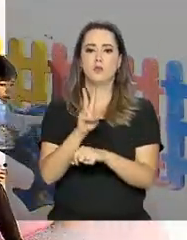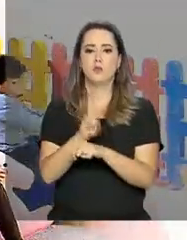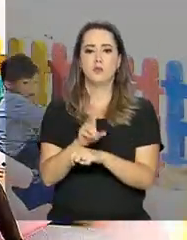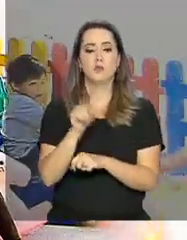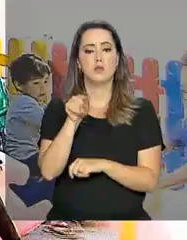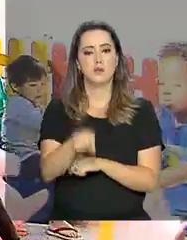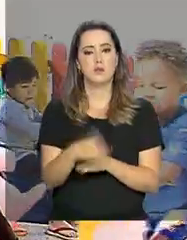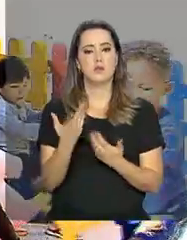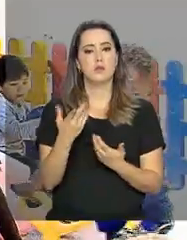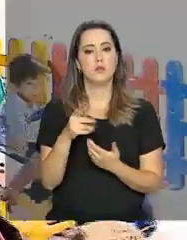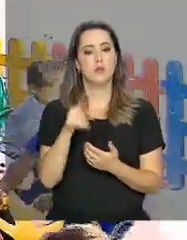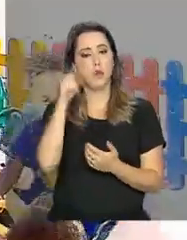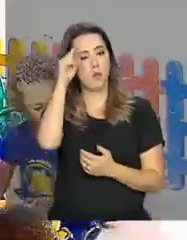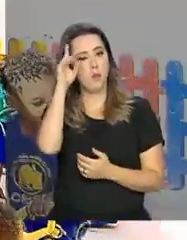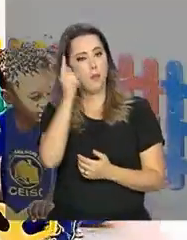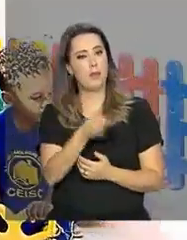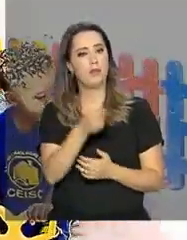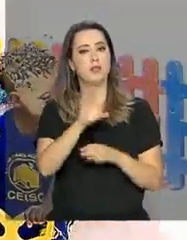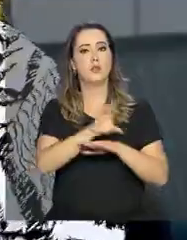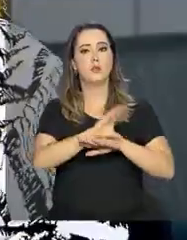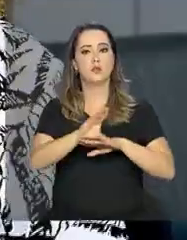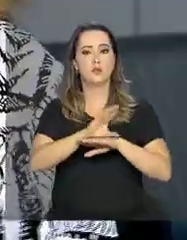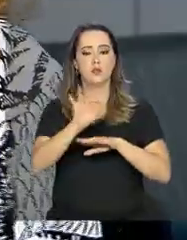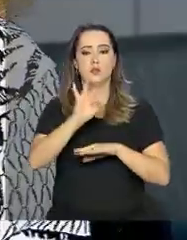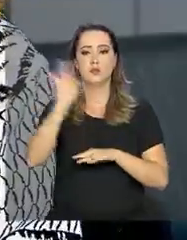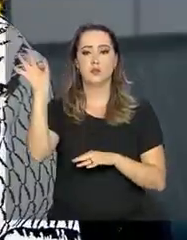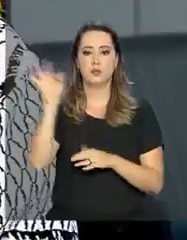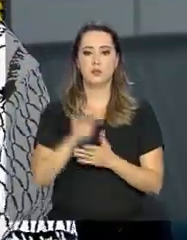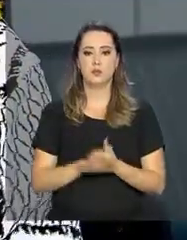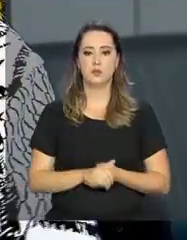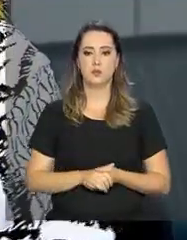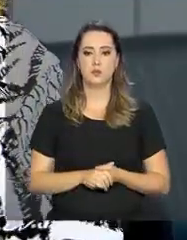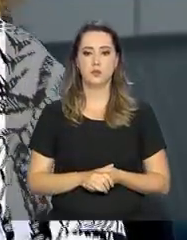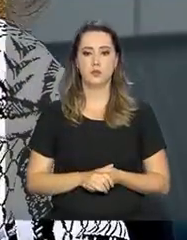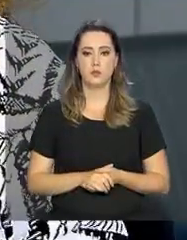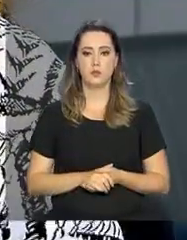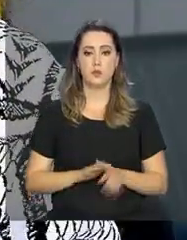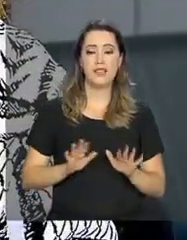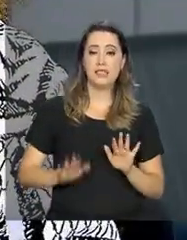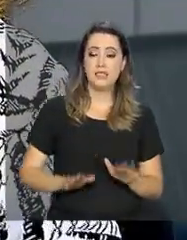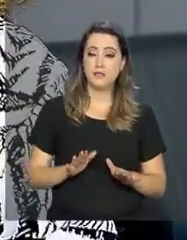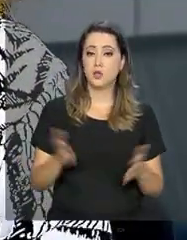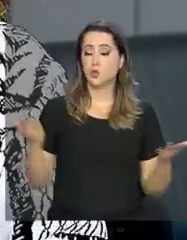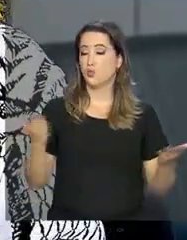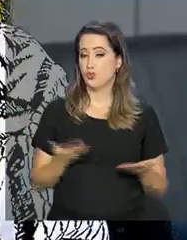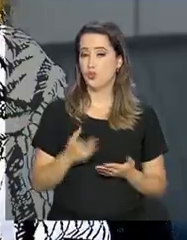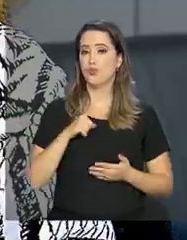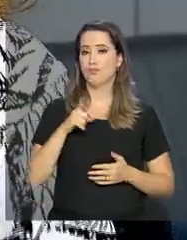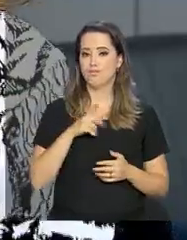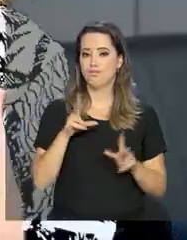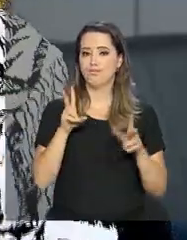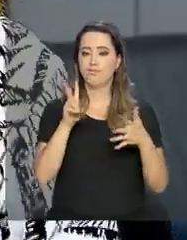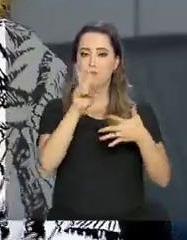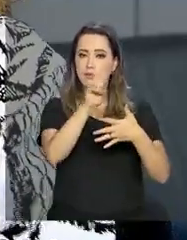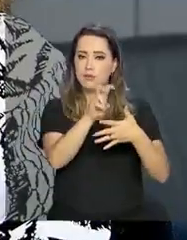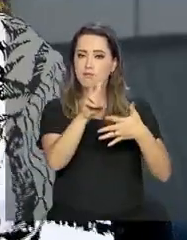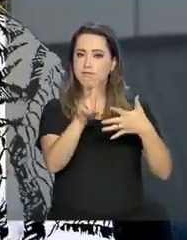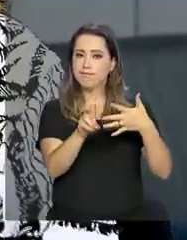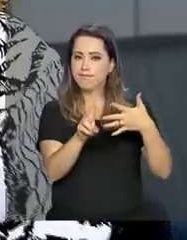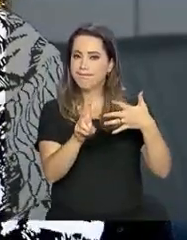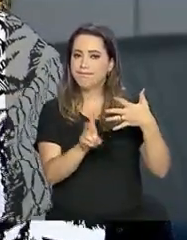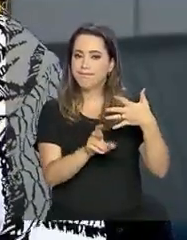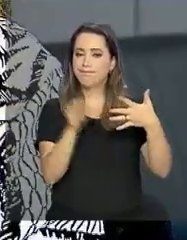delas como prevê a constituição federal ainda hoje a gente tem alguns temas que carecem de uma